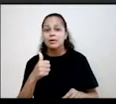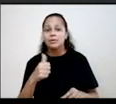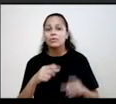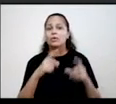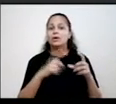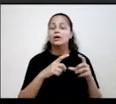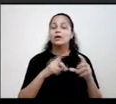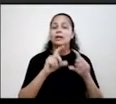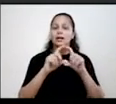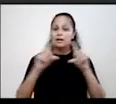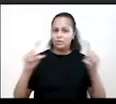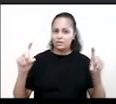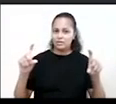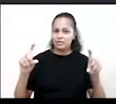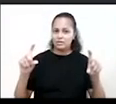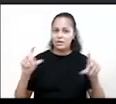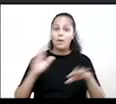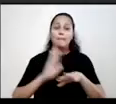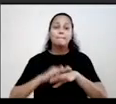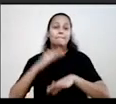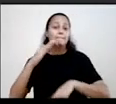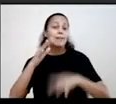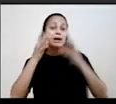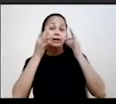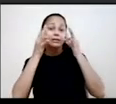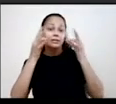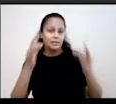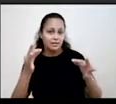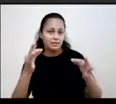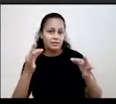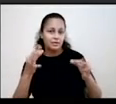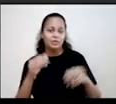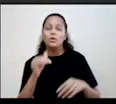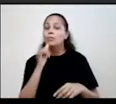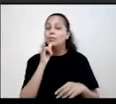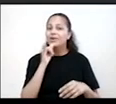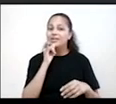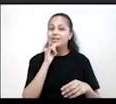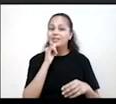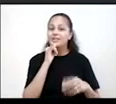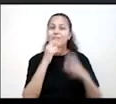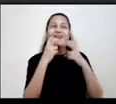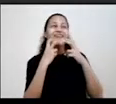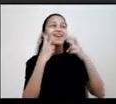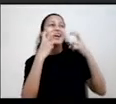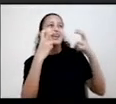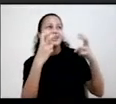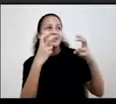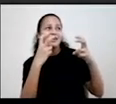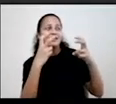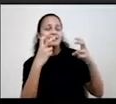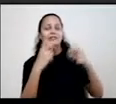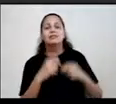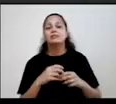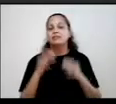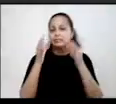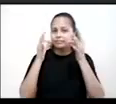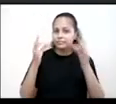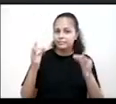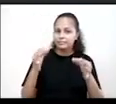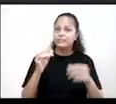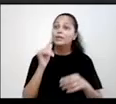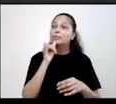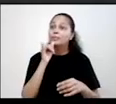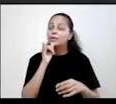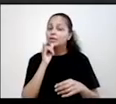aquilo que eu estou chamando mais atenção. Então, aquela gritaria deixava-me tonto. Eu quero destacar a gritaria. Agora, se eu falo surgiu ao